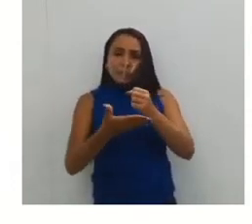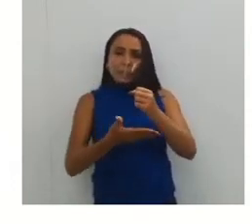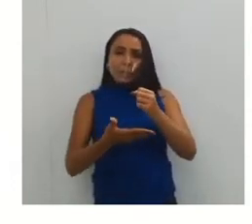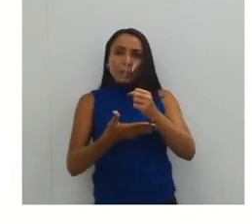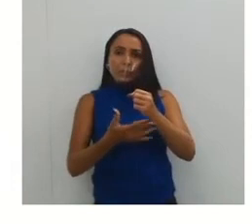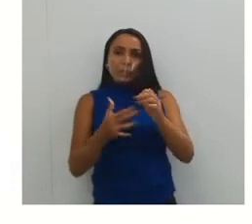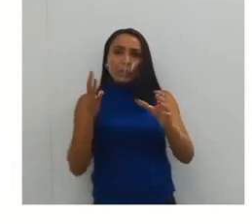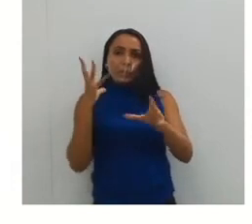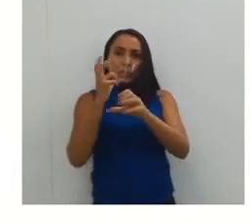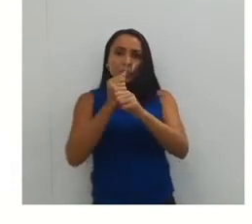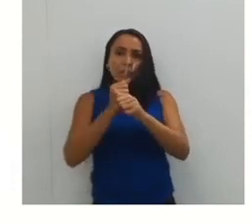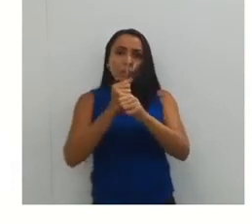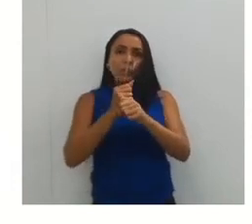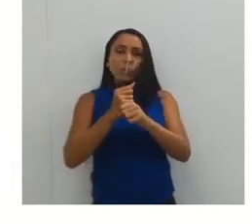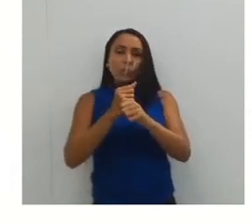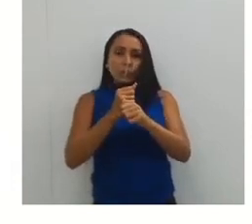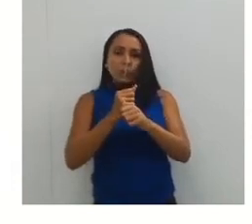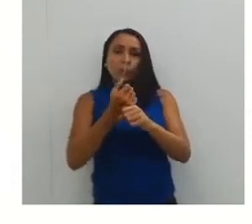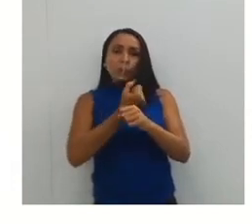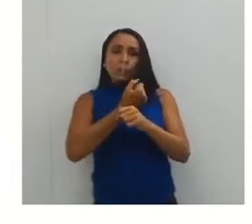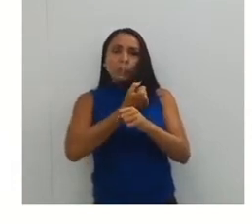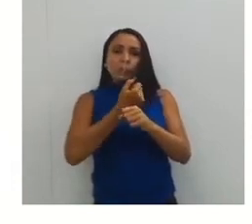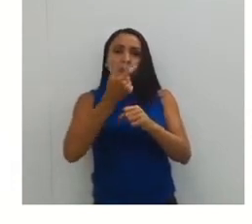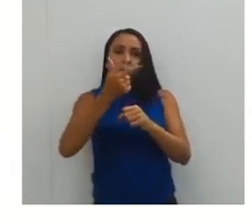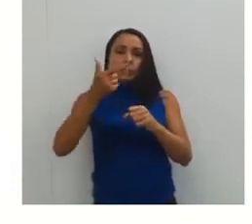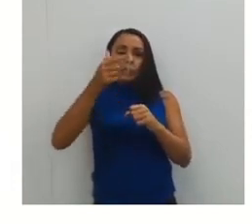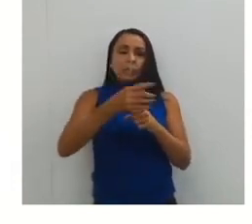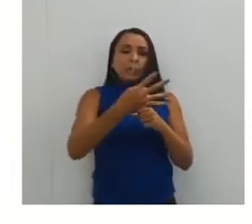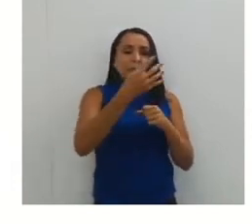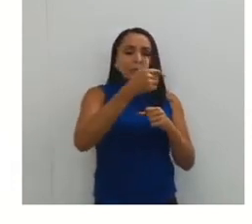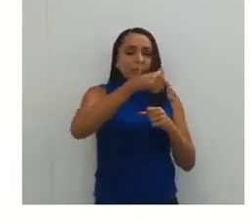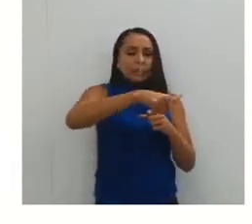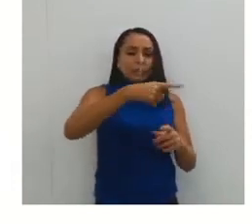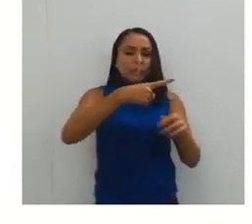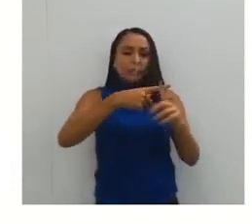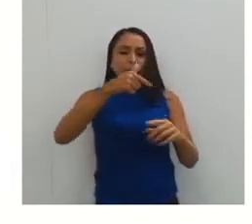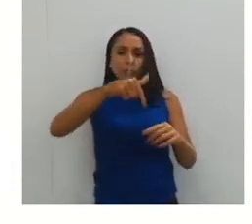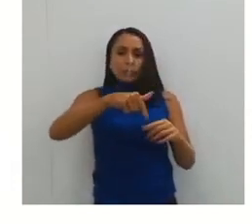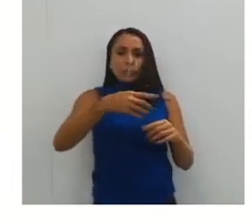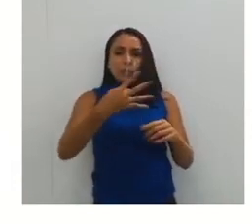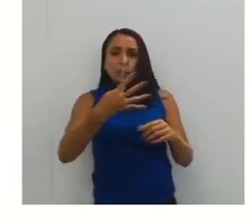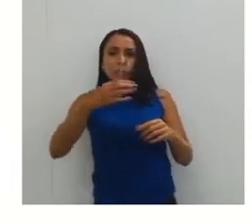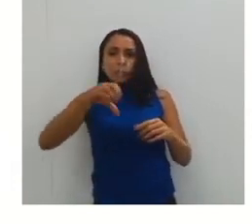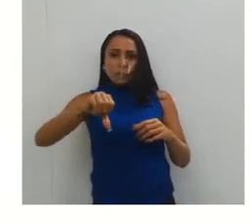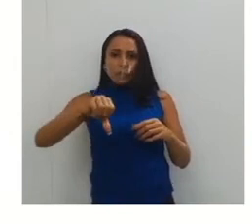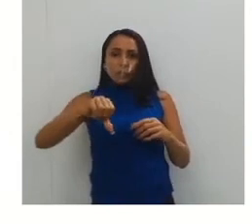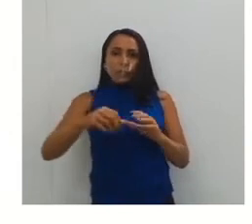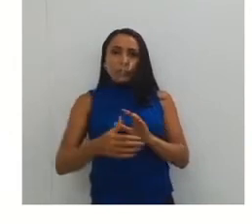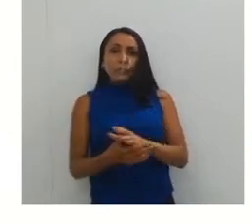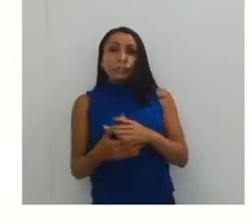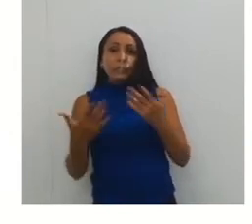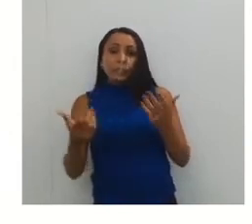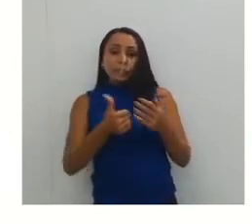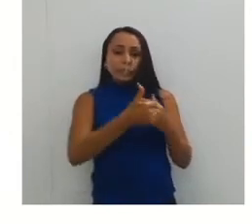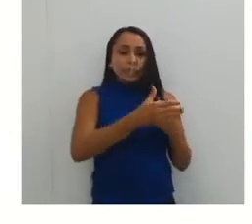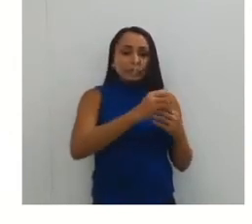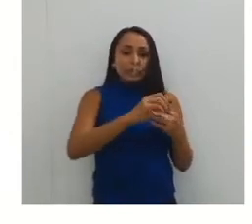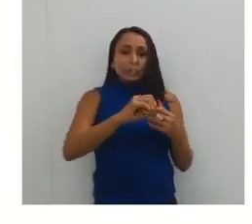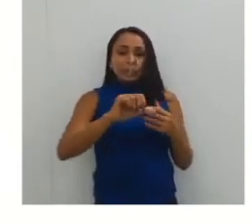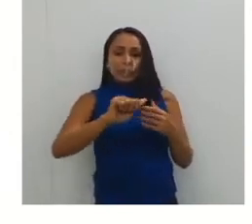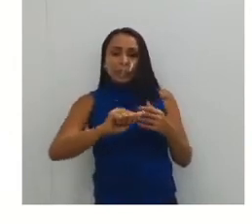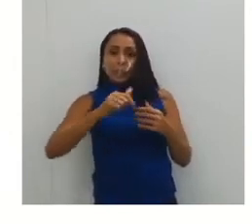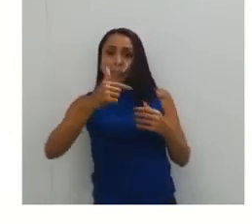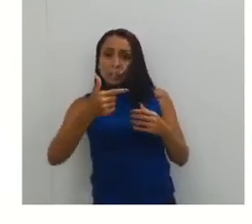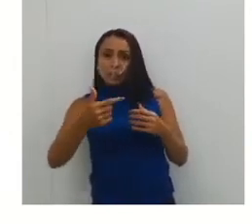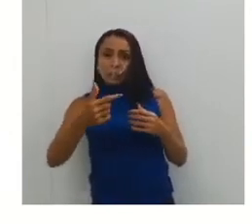expoentes. Então, fica 7 vezes 7, 49. B vezes B, B ao quadrado. Então, fica 100 ao quadrado, 100A ao